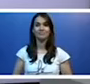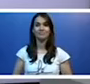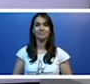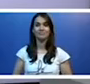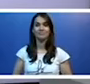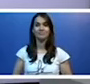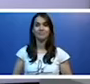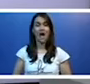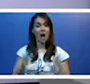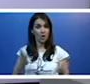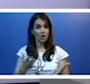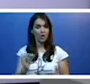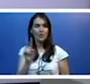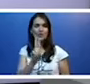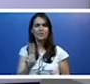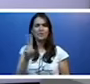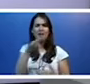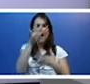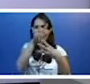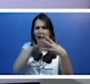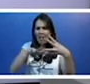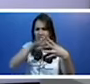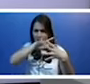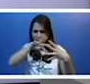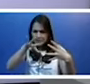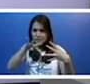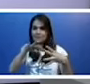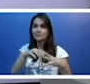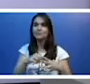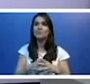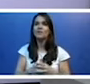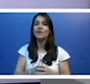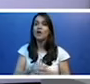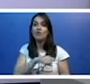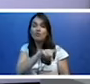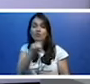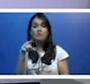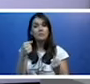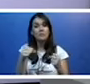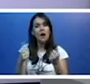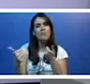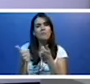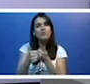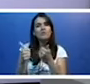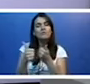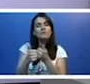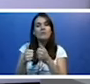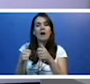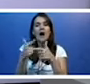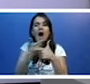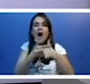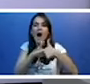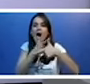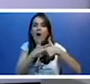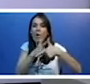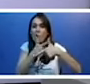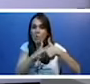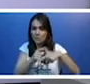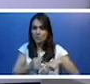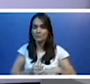e usando os valores da tabela de razões trigonométricas determine as medidas aproximadas dos ângulos agudos do triângulo